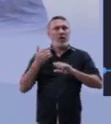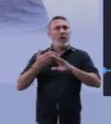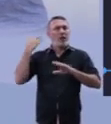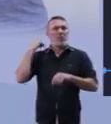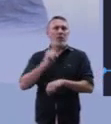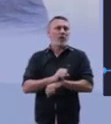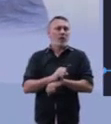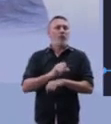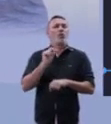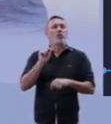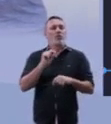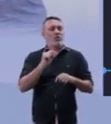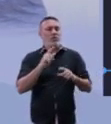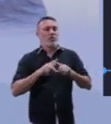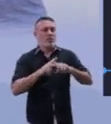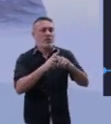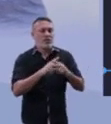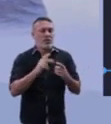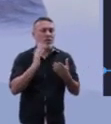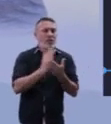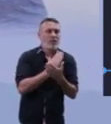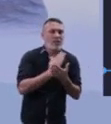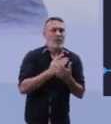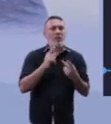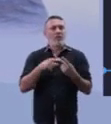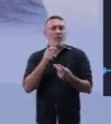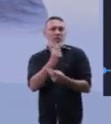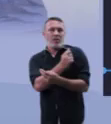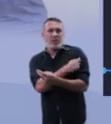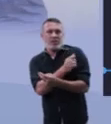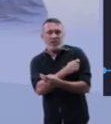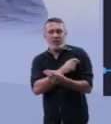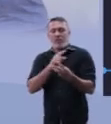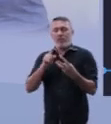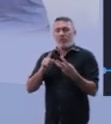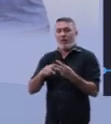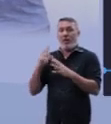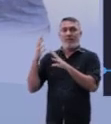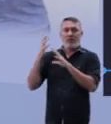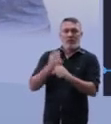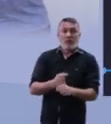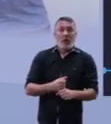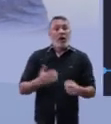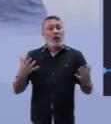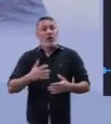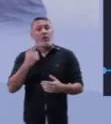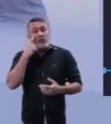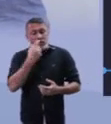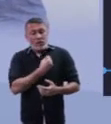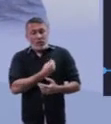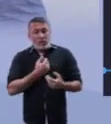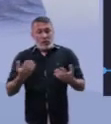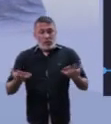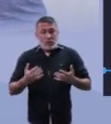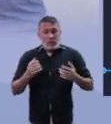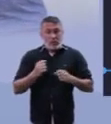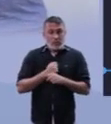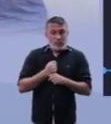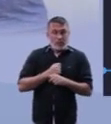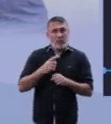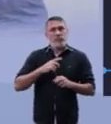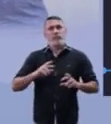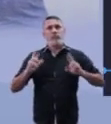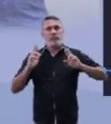para análise do caderno de redação, o caderno dos corretores e o caderno do aluno. Nós estamos aguardando ansiosamente esse ano